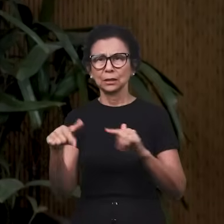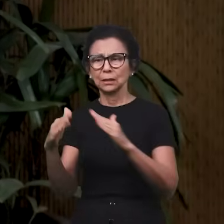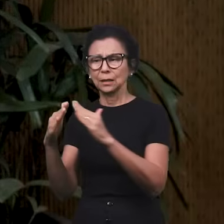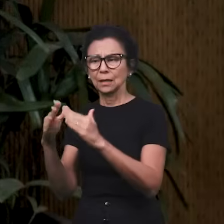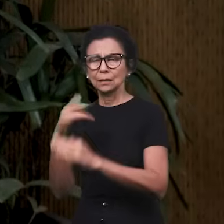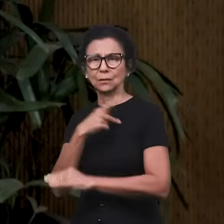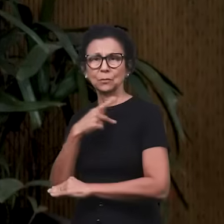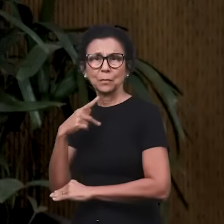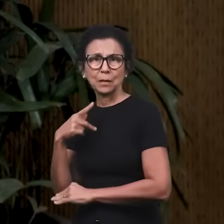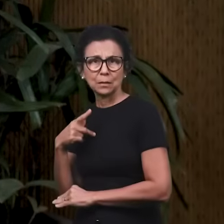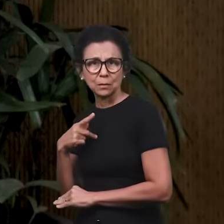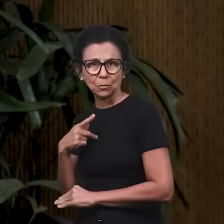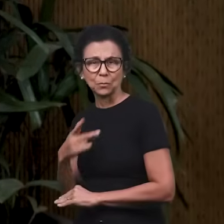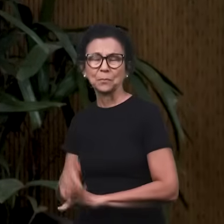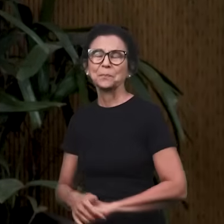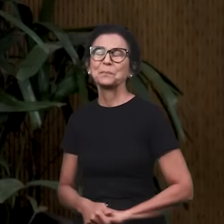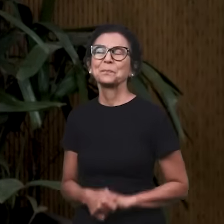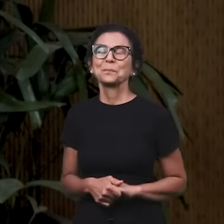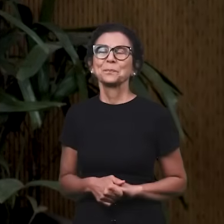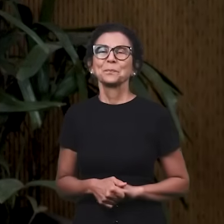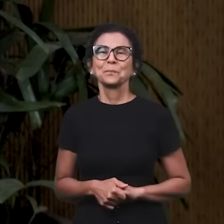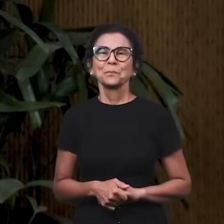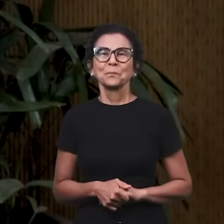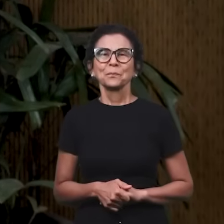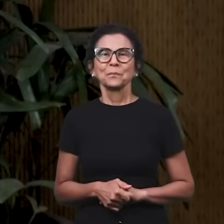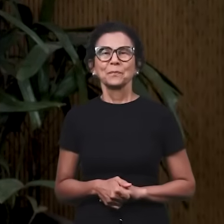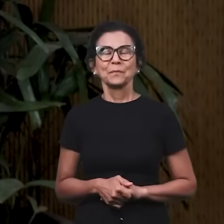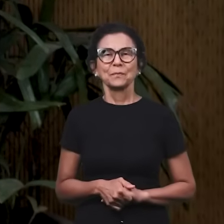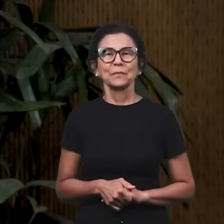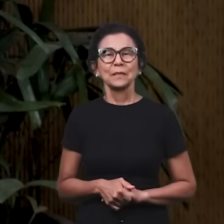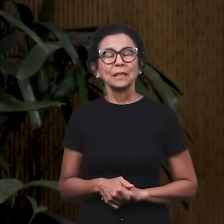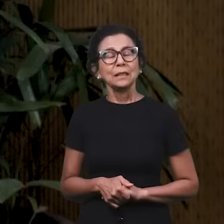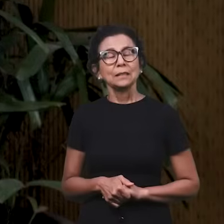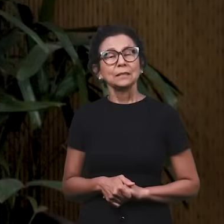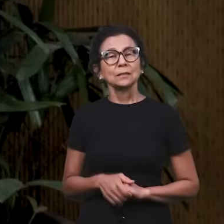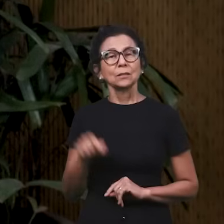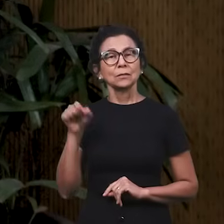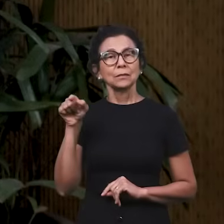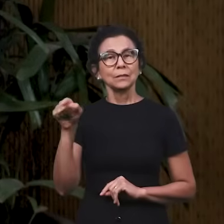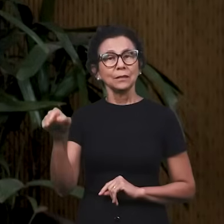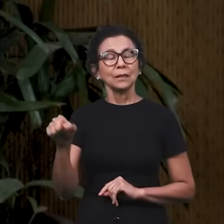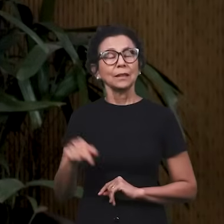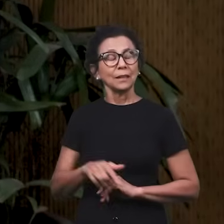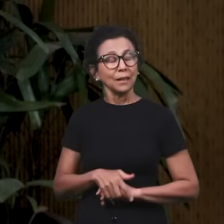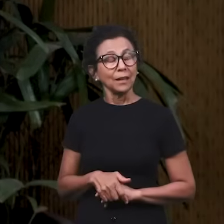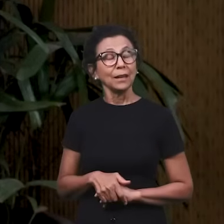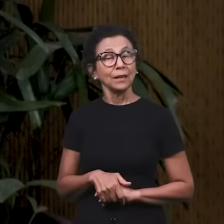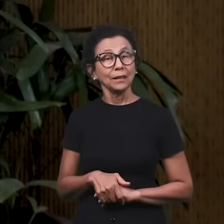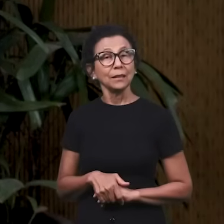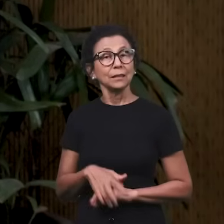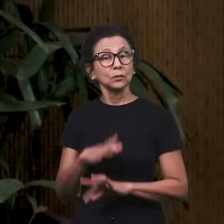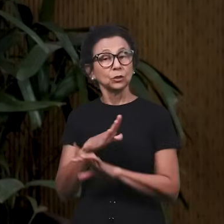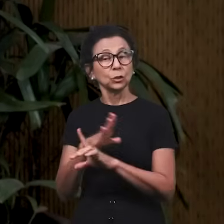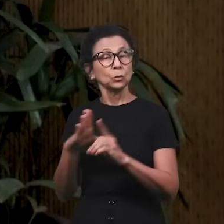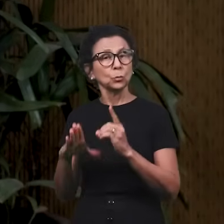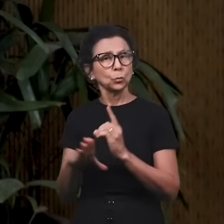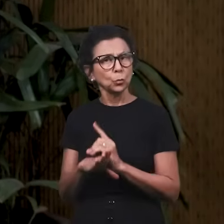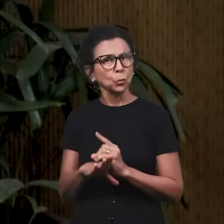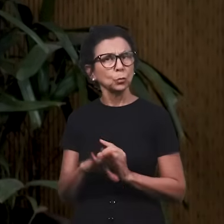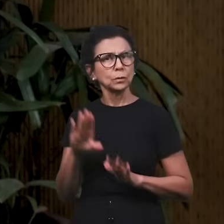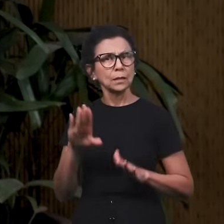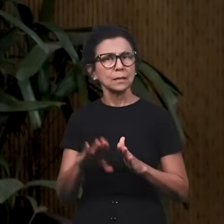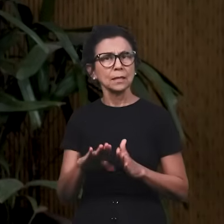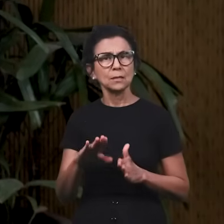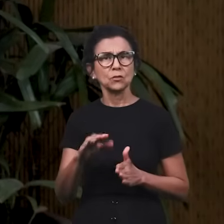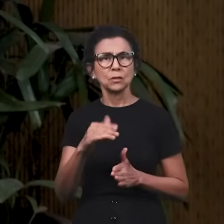1, e o culto no lar na casa de Manuel e Dalva era um culto que dava às